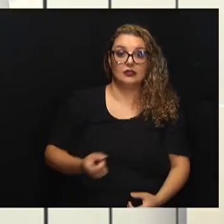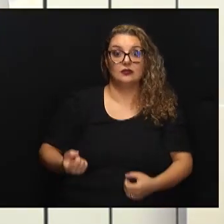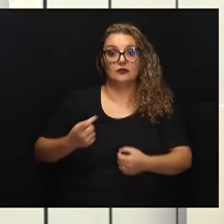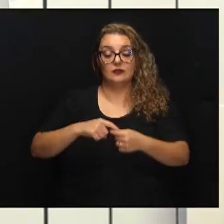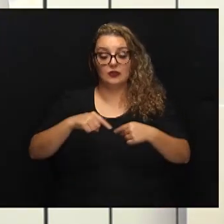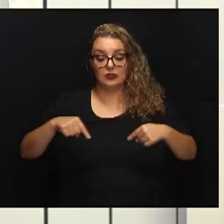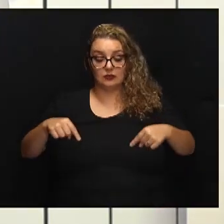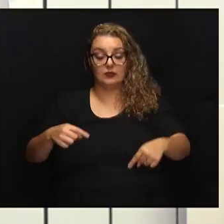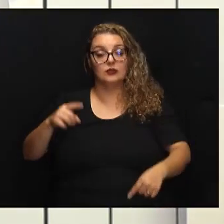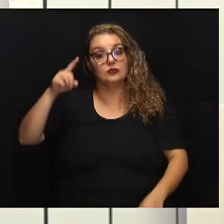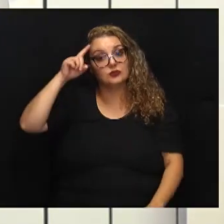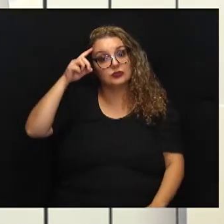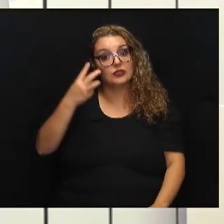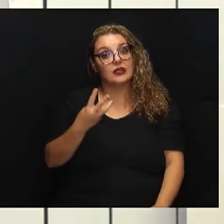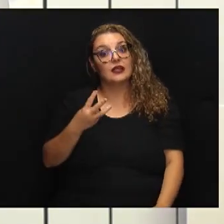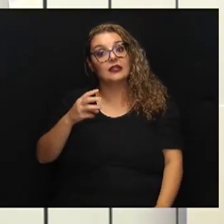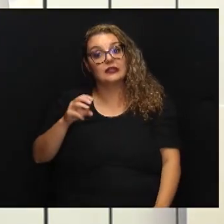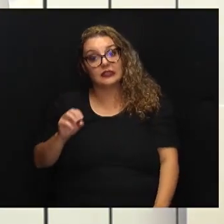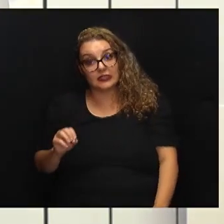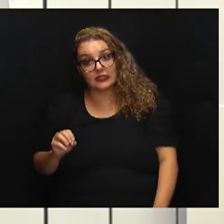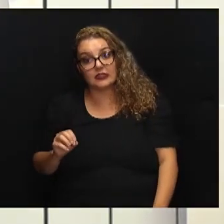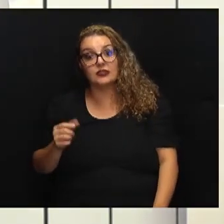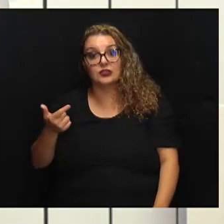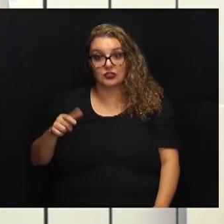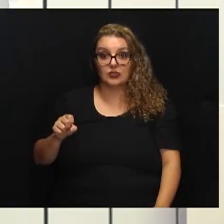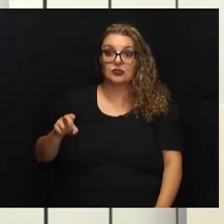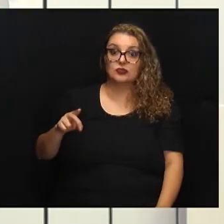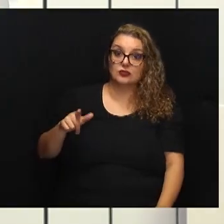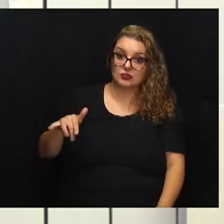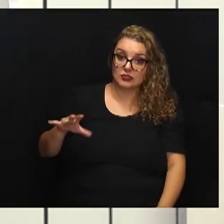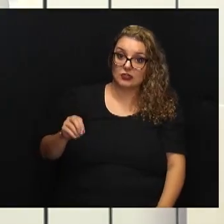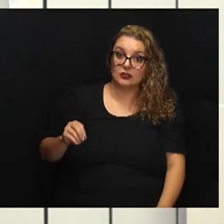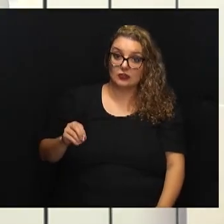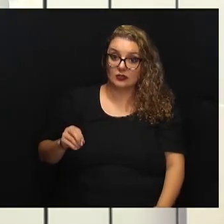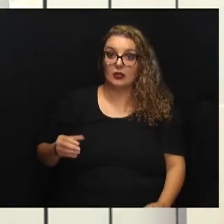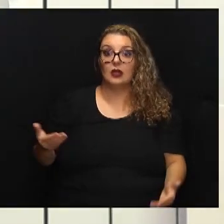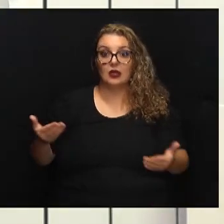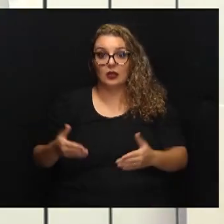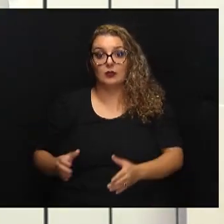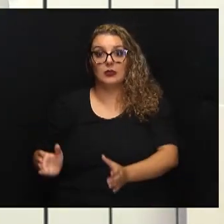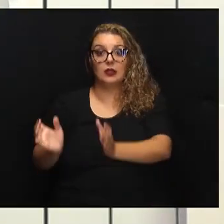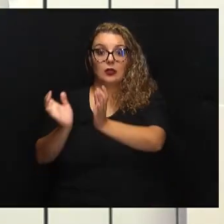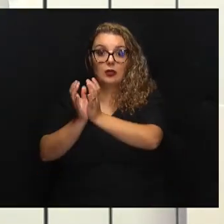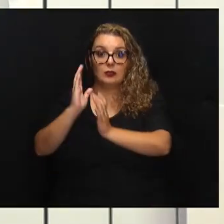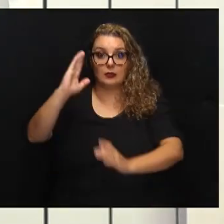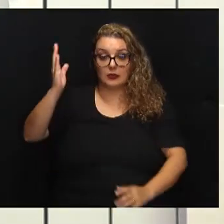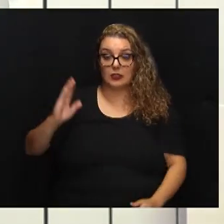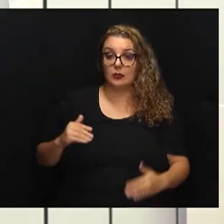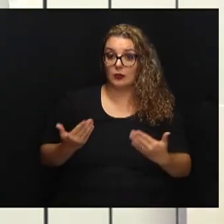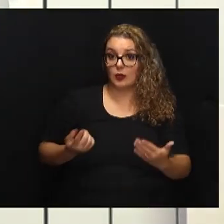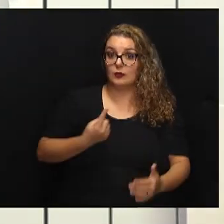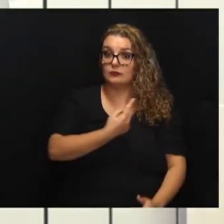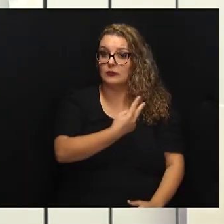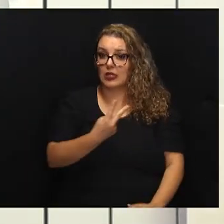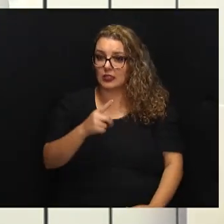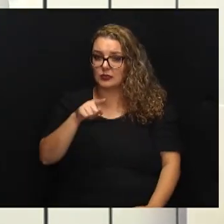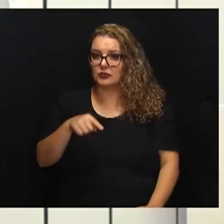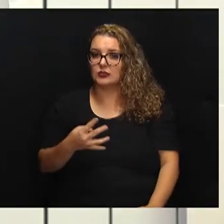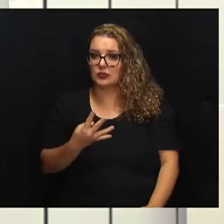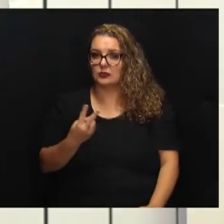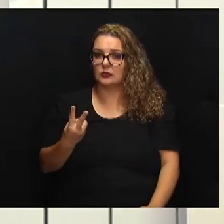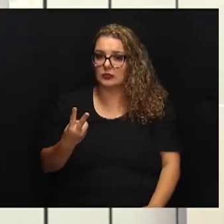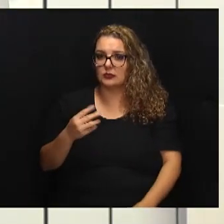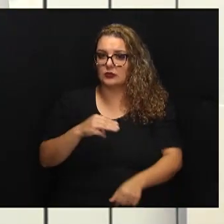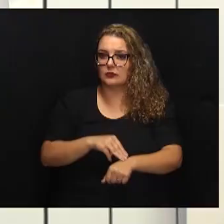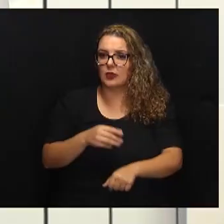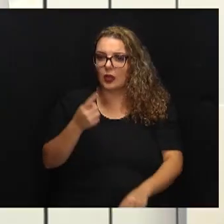dia 30, novamente contra Suzano, mas agora pela Copa Brasil. Bom, meio-dia mais 42 minutos,